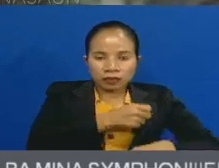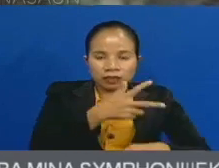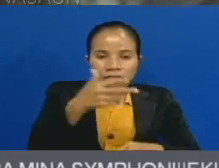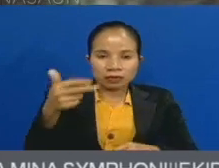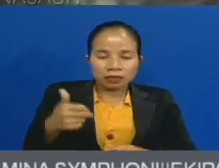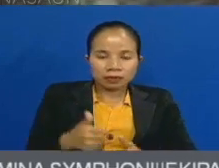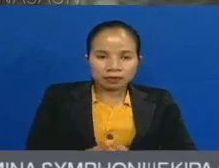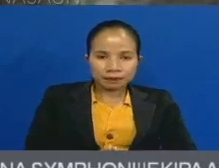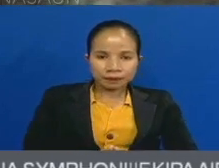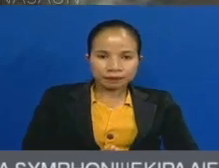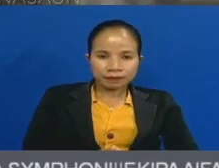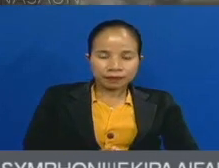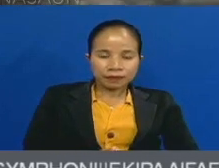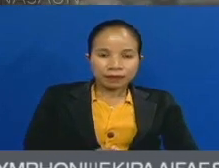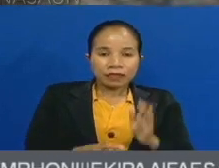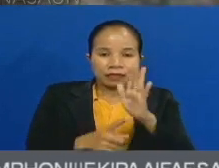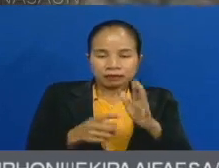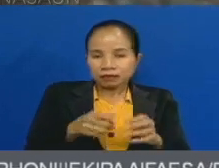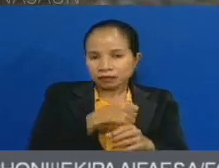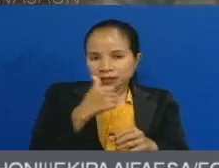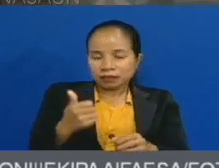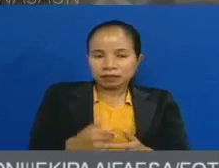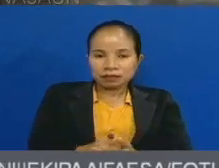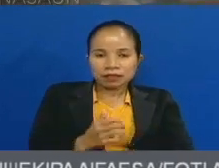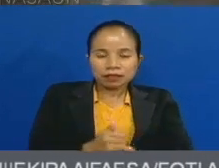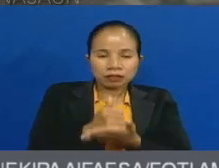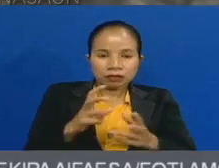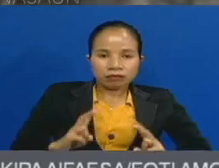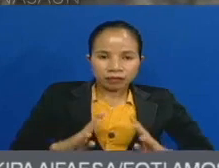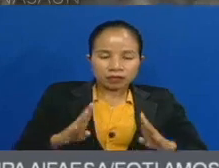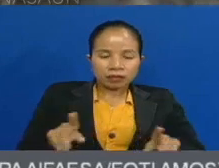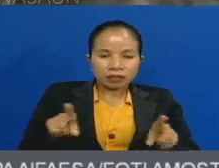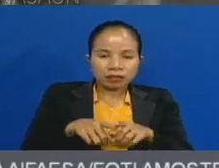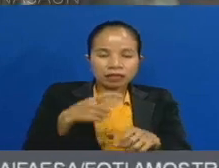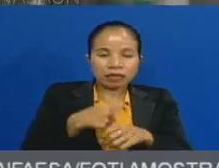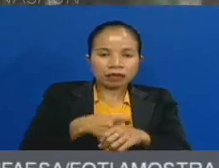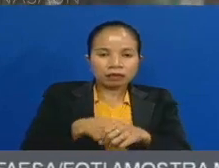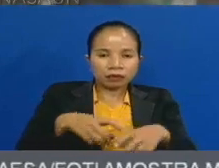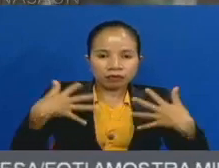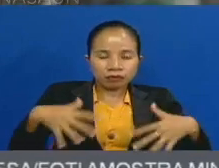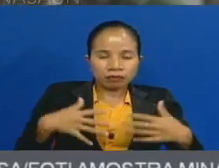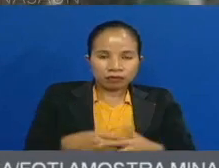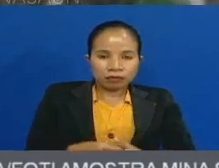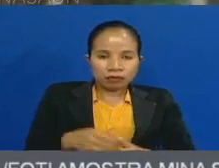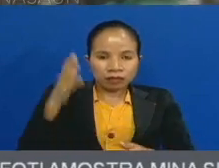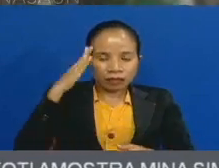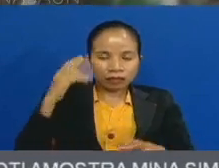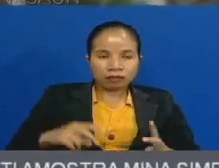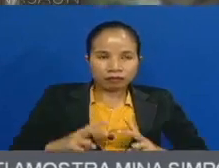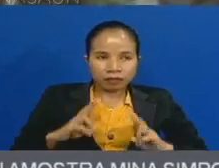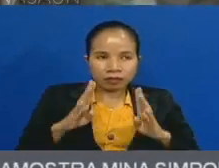Indonésia. Sa sincero, nebe apoia saudoso durante tempo resistência. Reconhece,